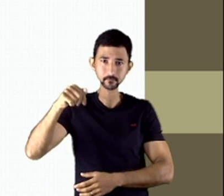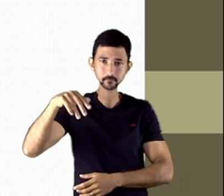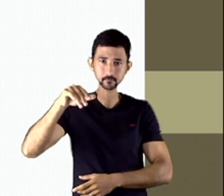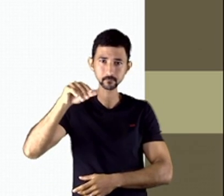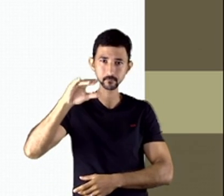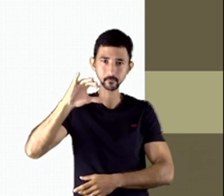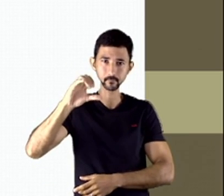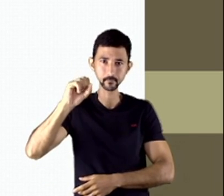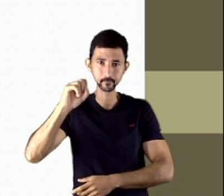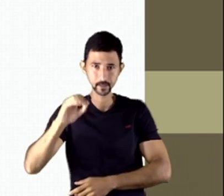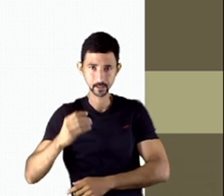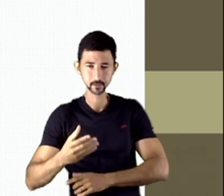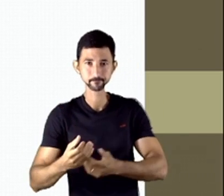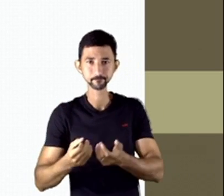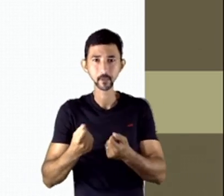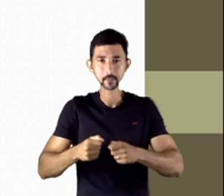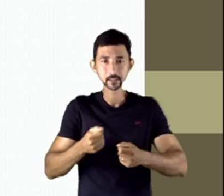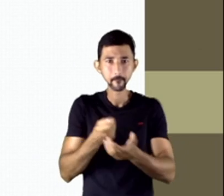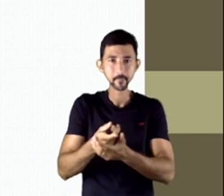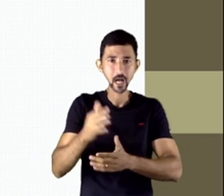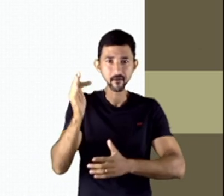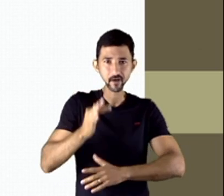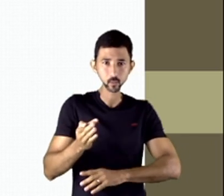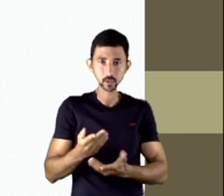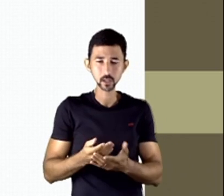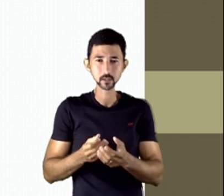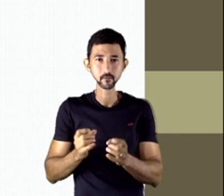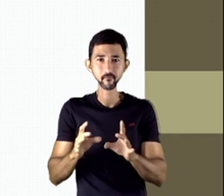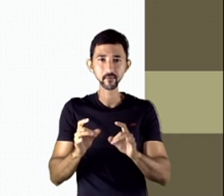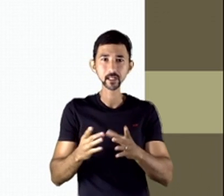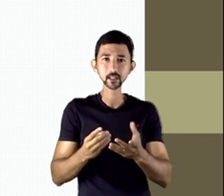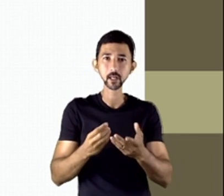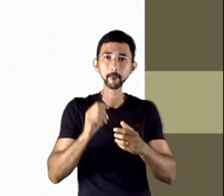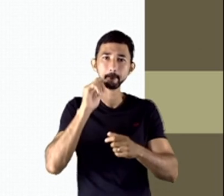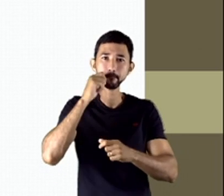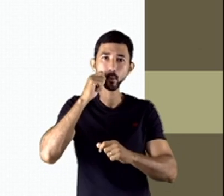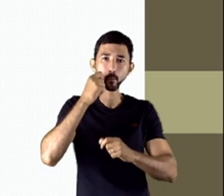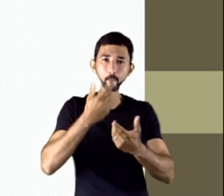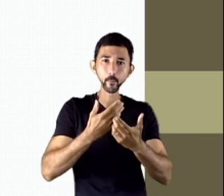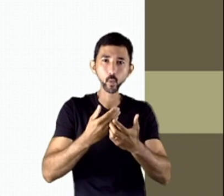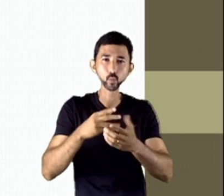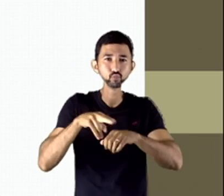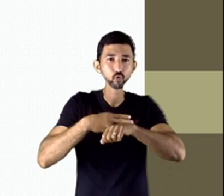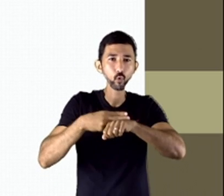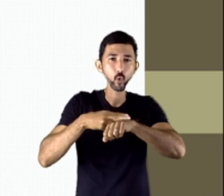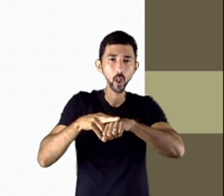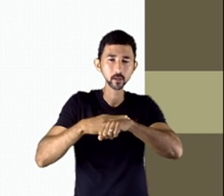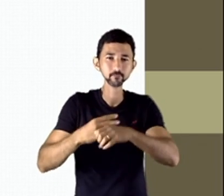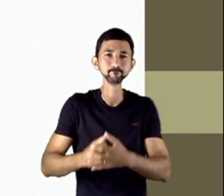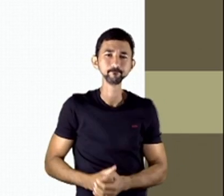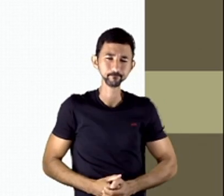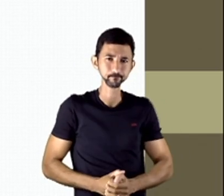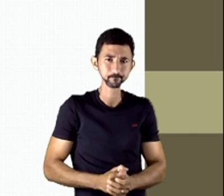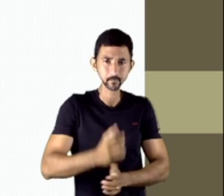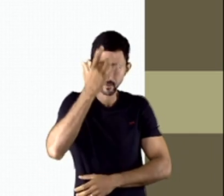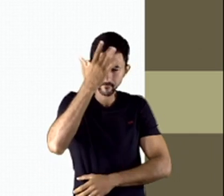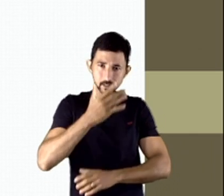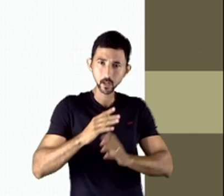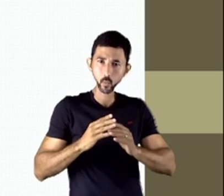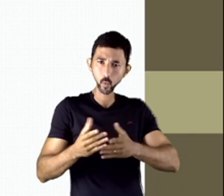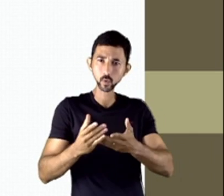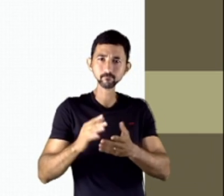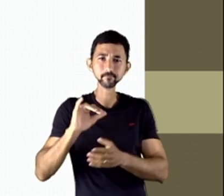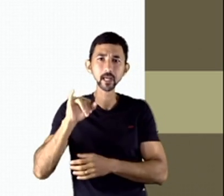faculdade e resolveu vender bombom de chocolate nos coletivos de Belém. Para facilitar o transporte da sua mercadoria,